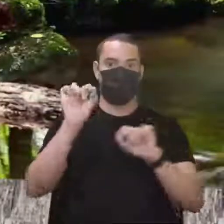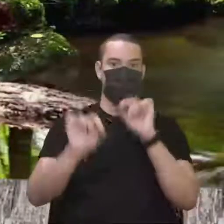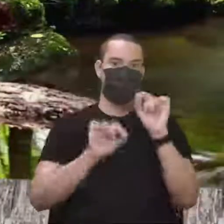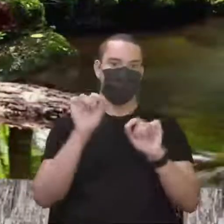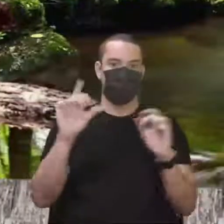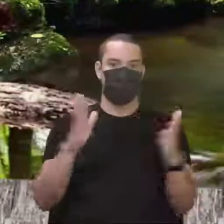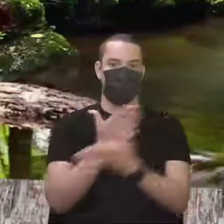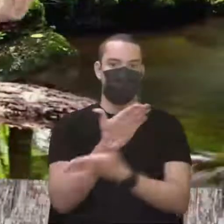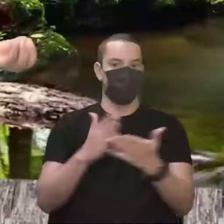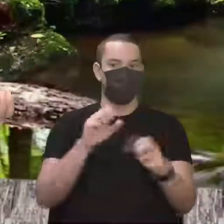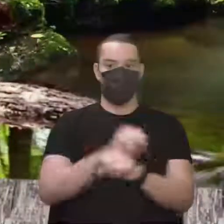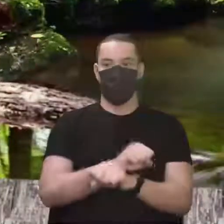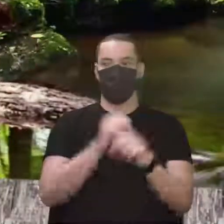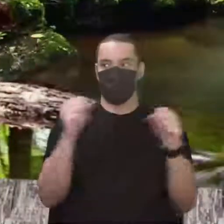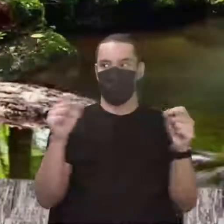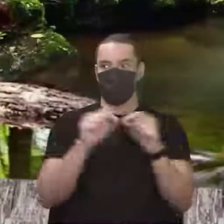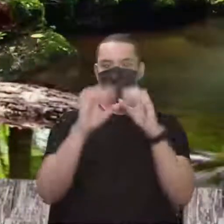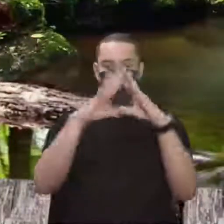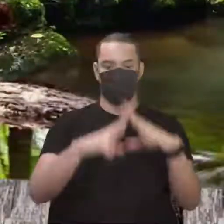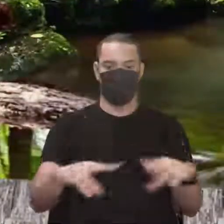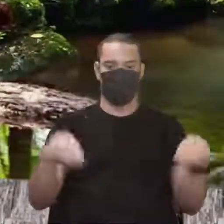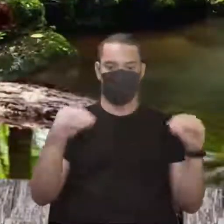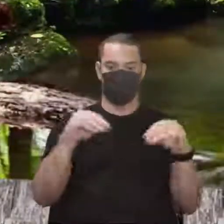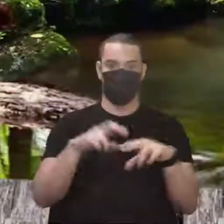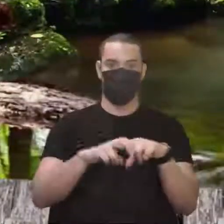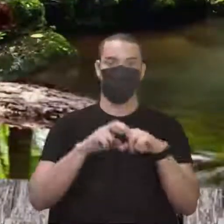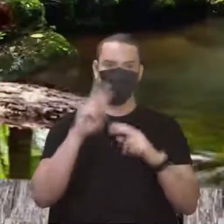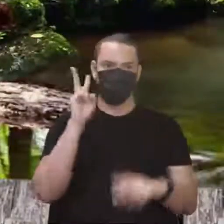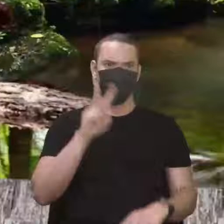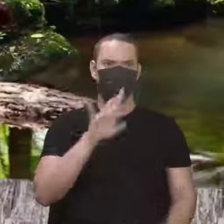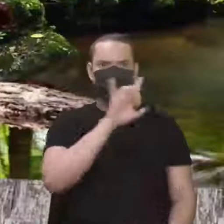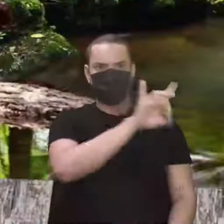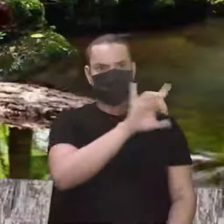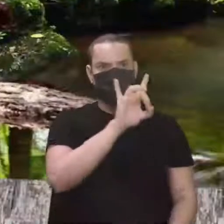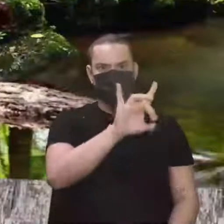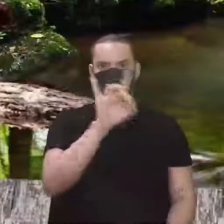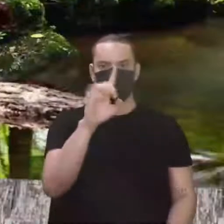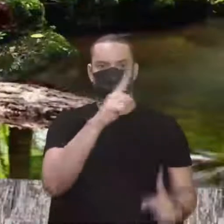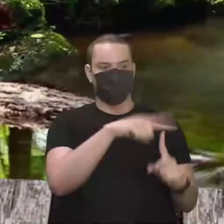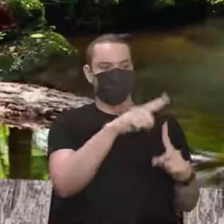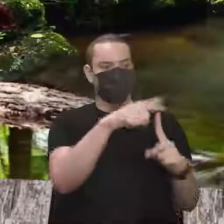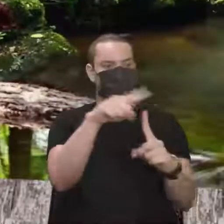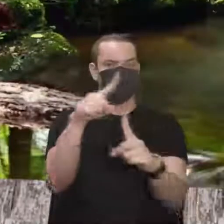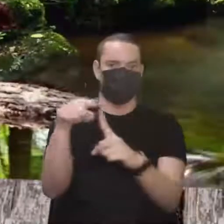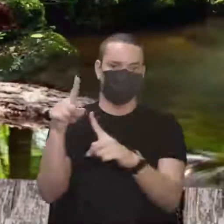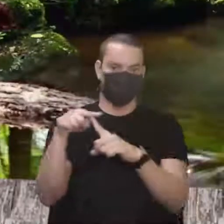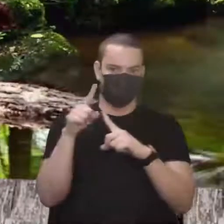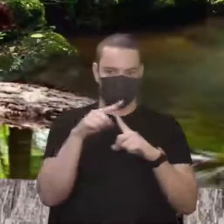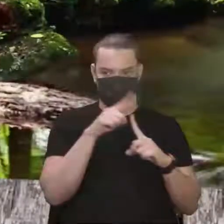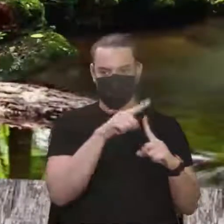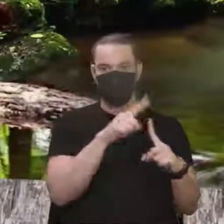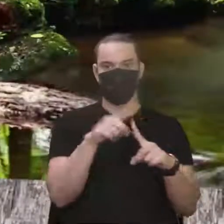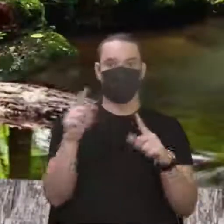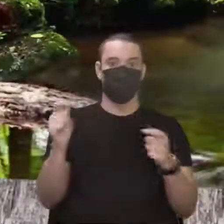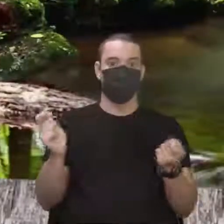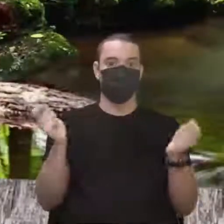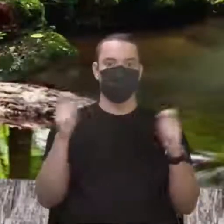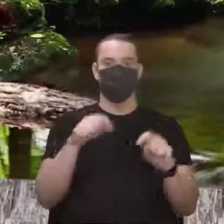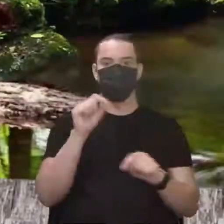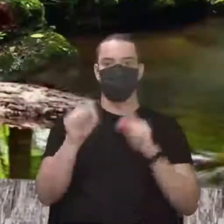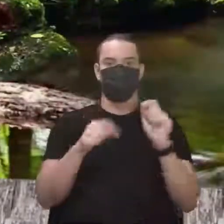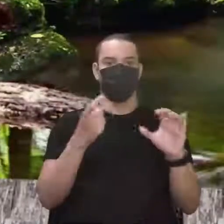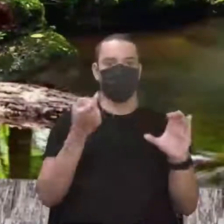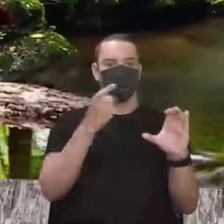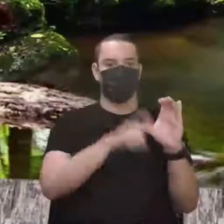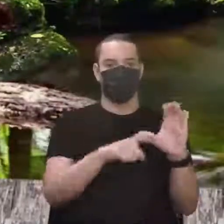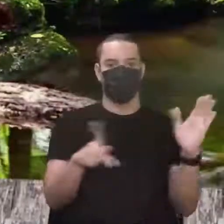em células que não têm essa capacidade de regeneração. Estão vendo que cada tipo viral, que é considerado os vetores virais,